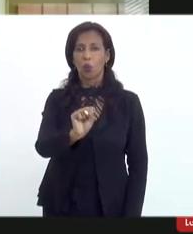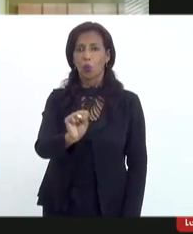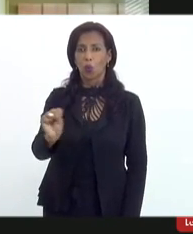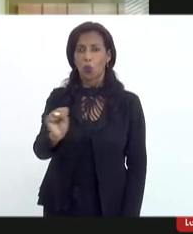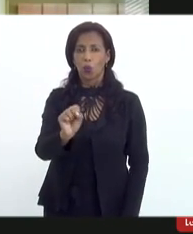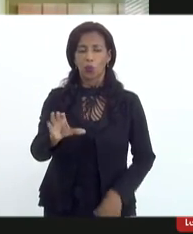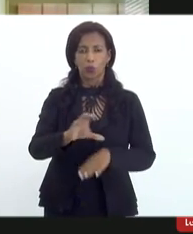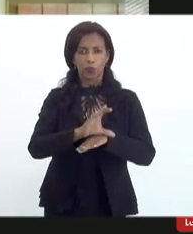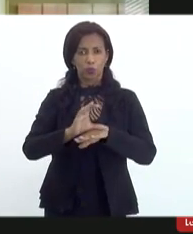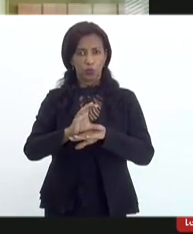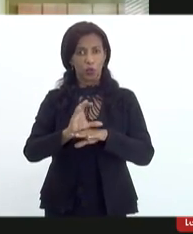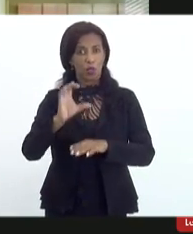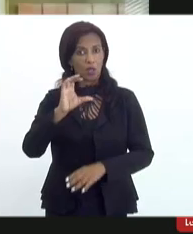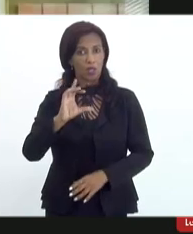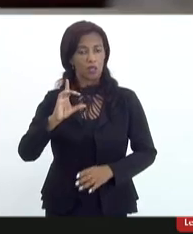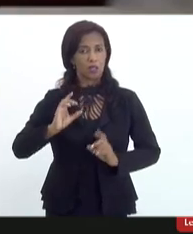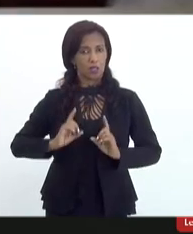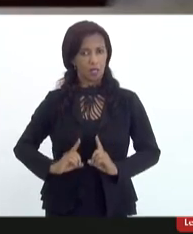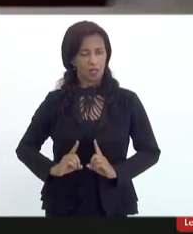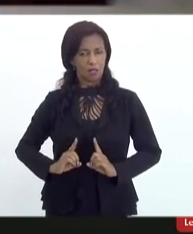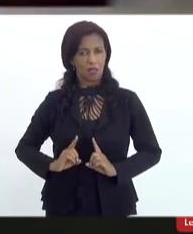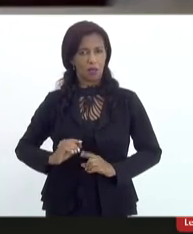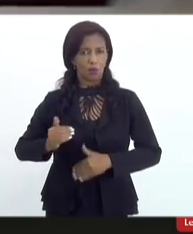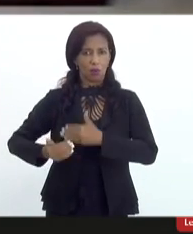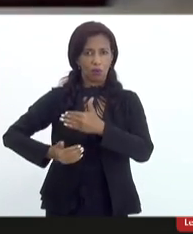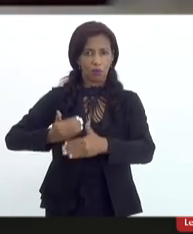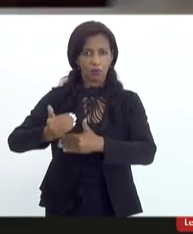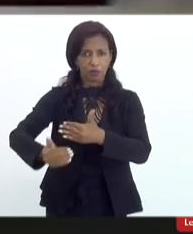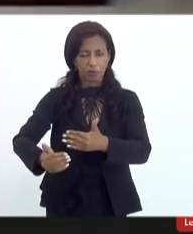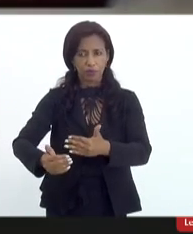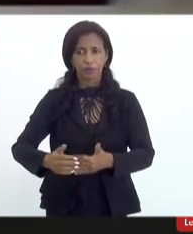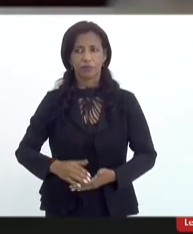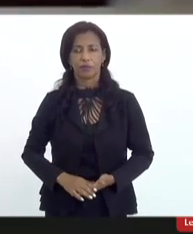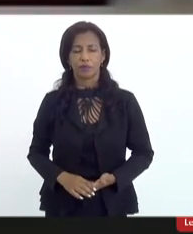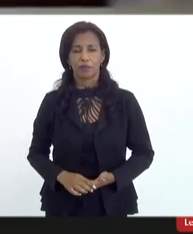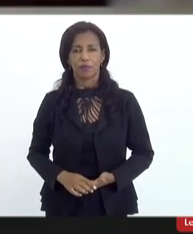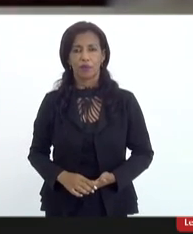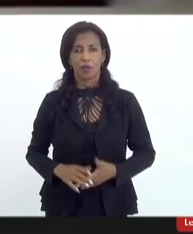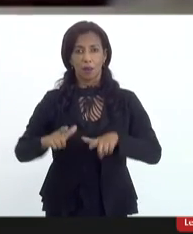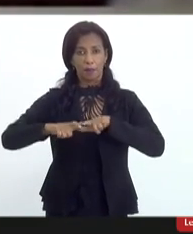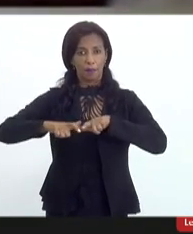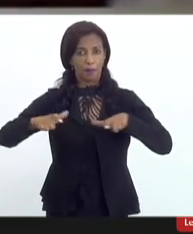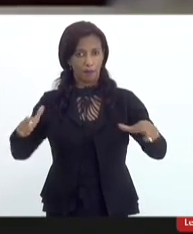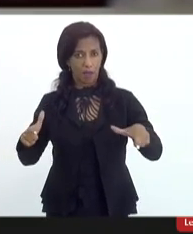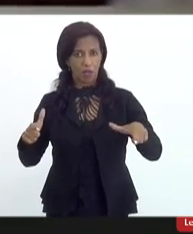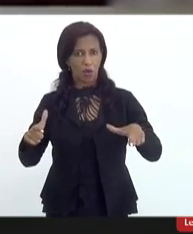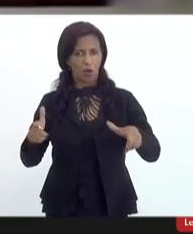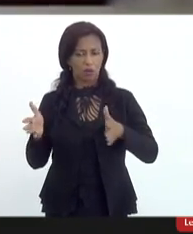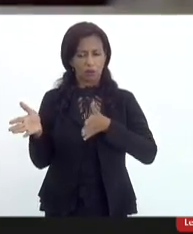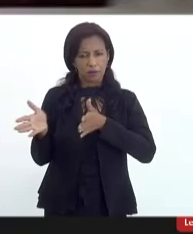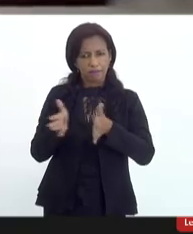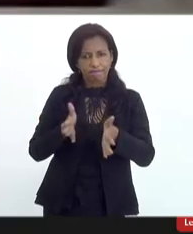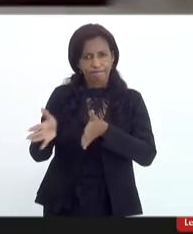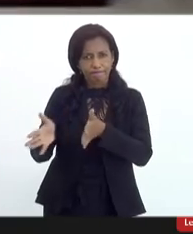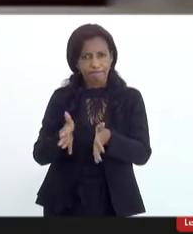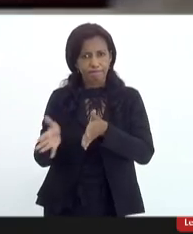1988, na Constituição Cidadã, um avanço, uma consistência maior nesse aspecto,